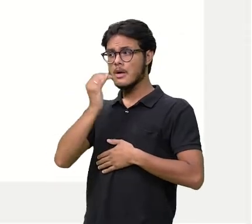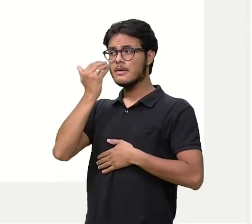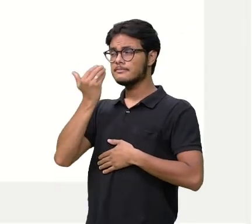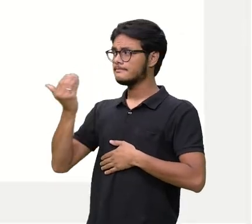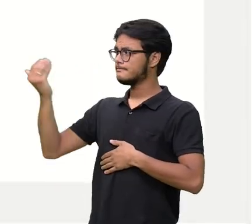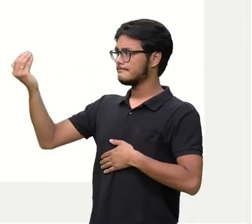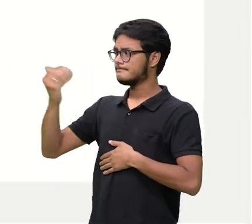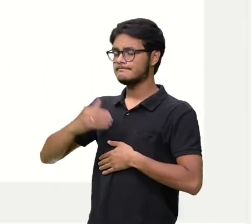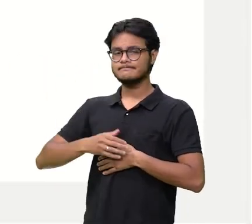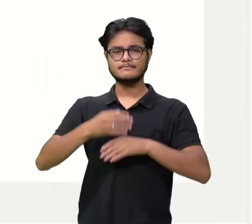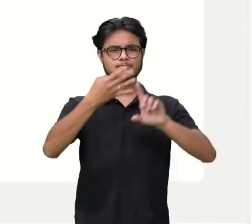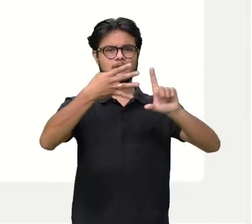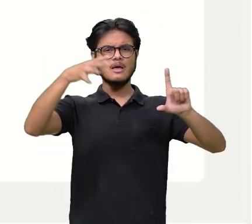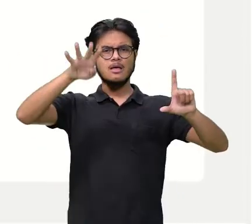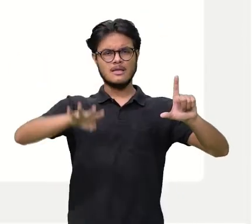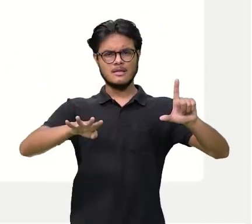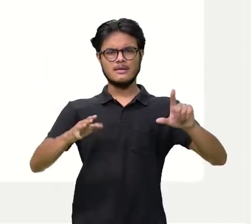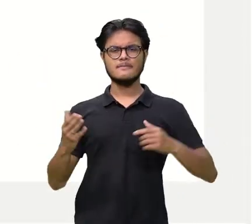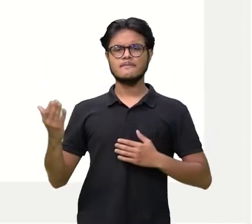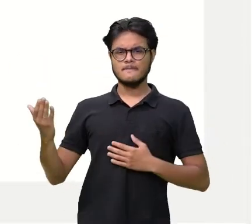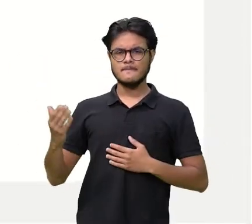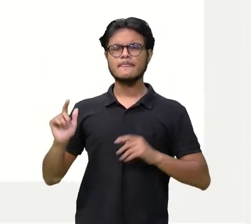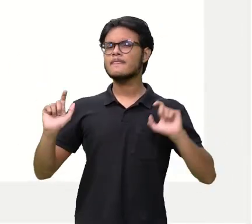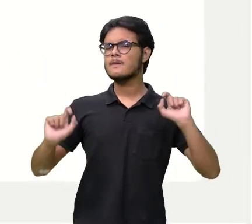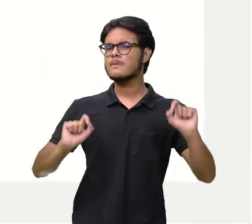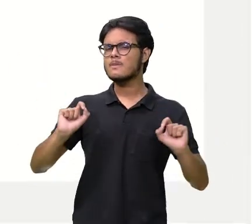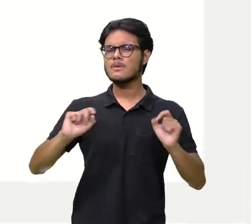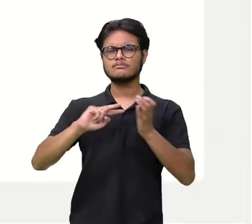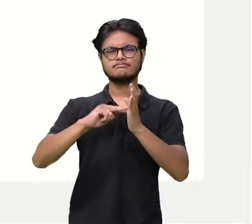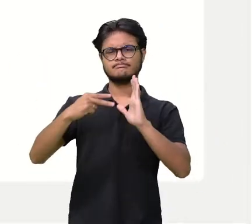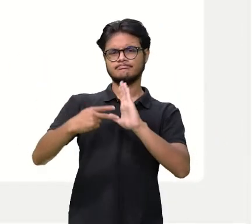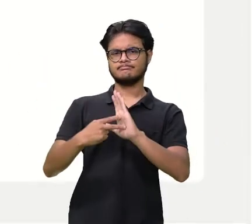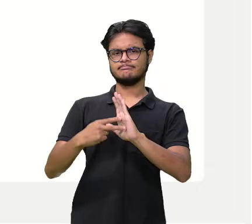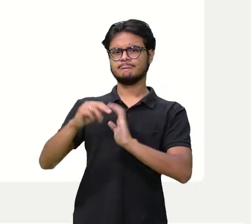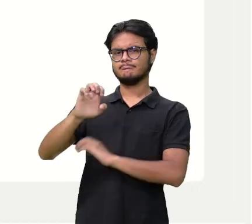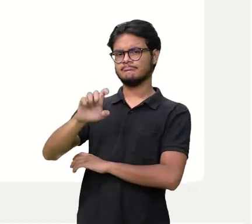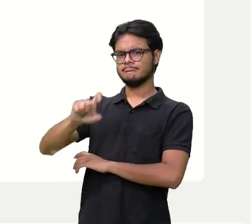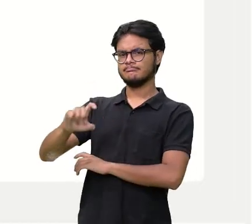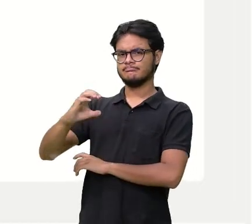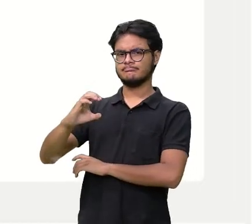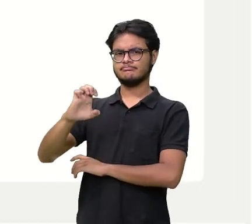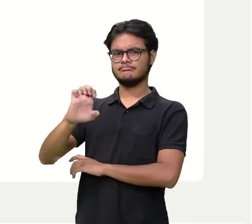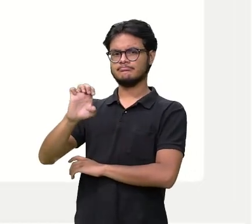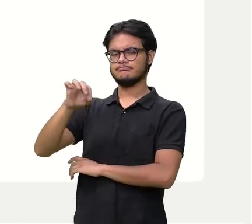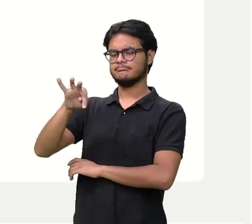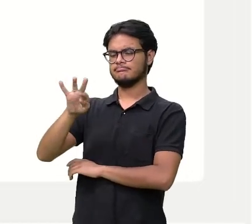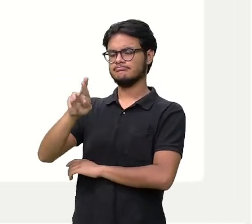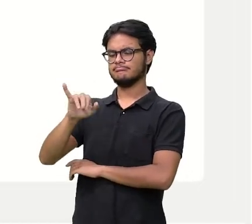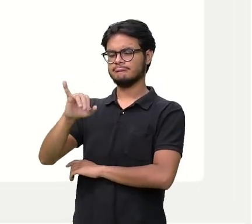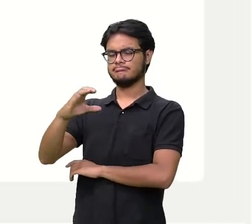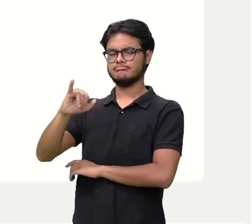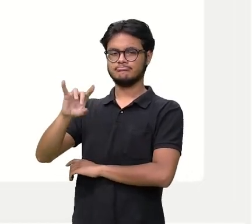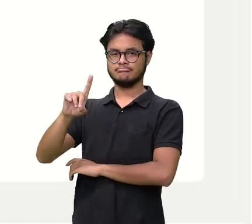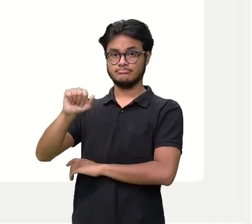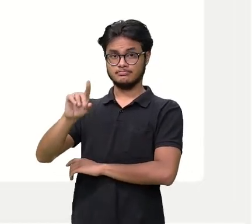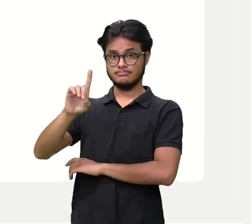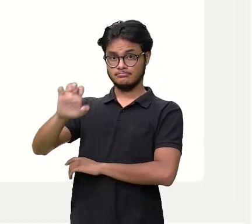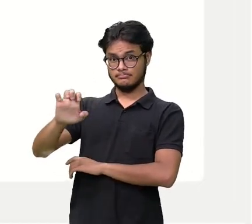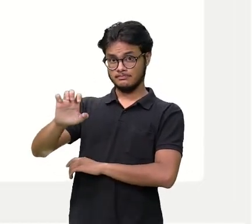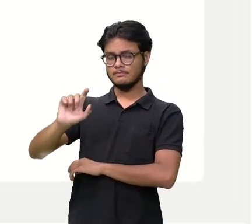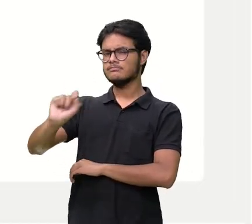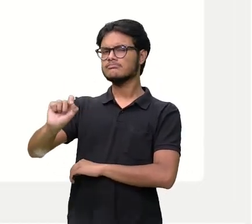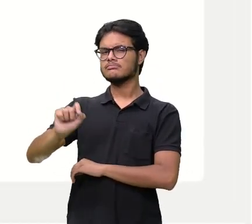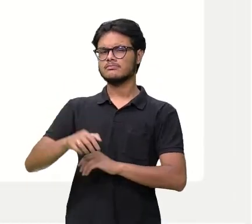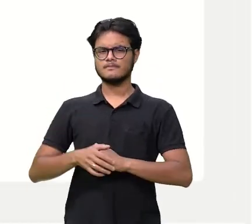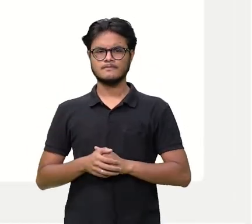nessa tabelinha que eu mostro para você. O que é essa excentricidade? Essa excentricidade é a distância